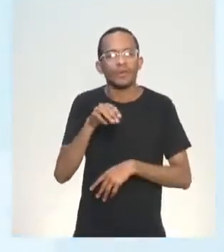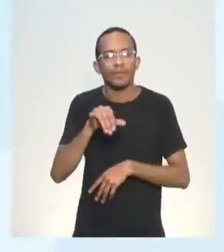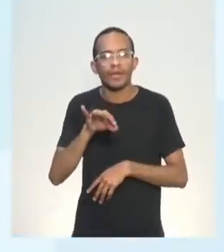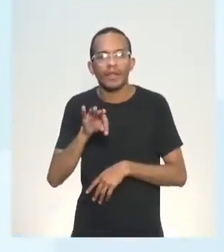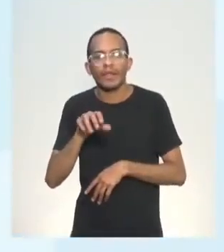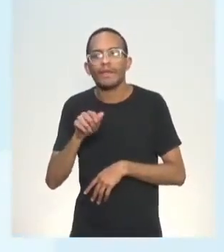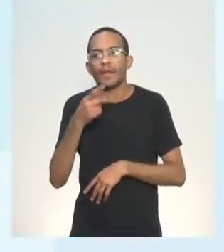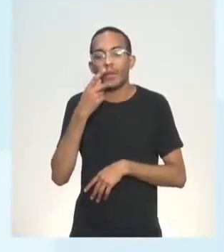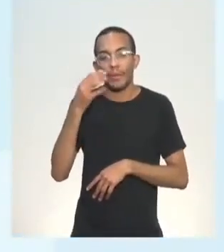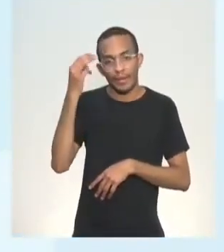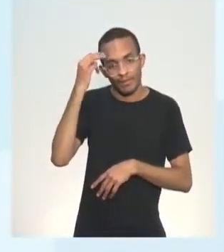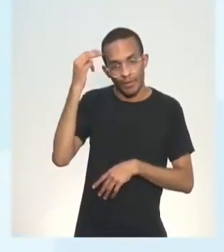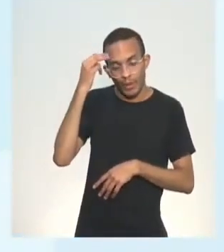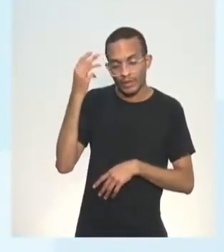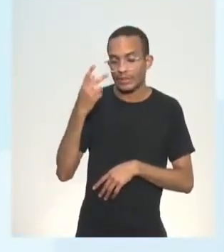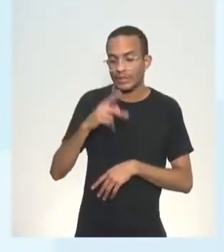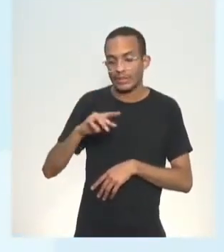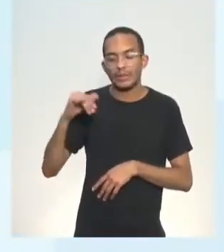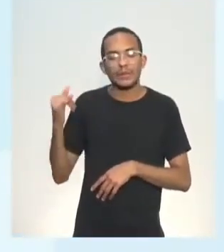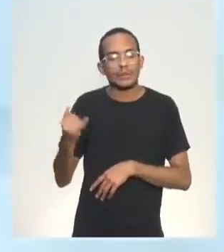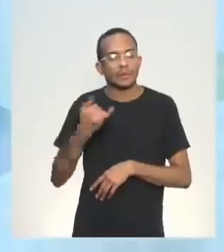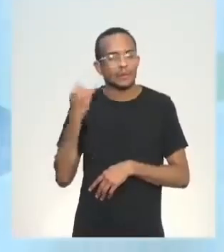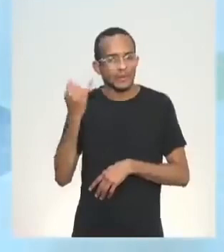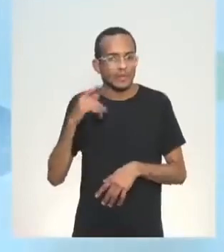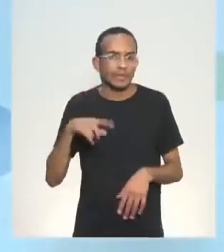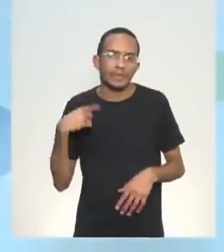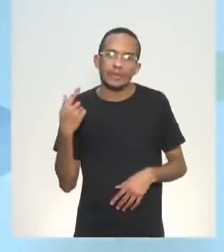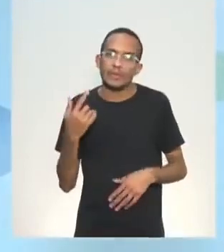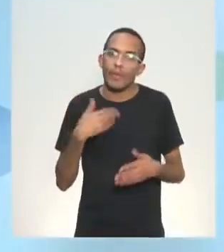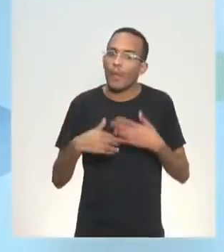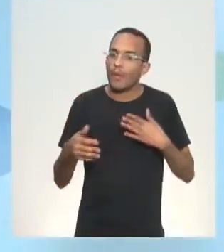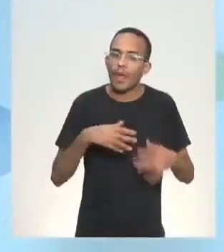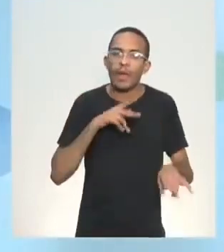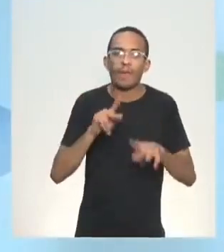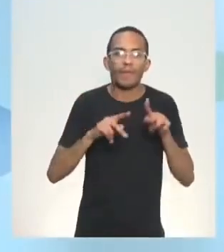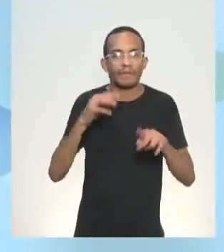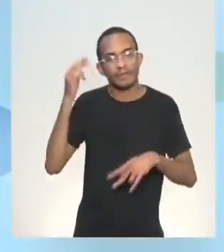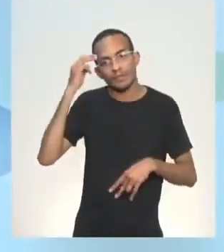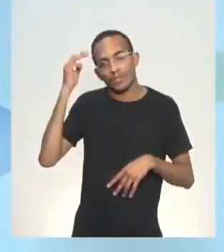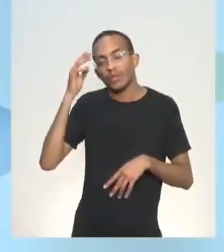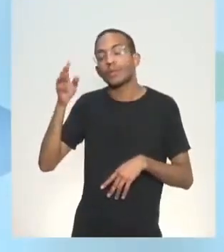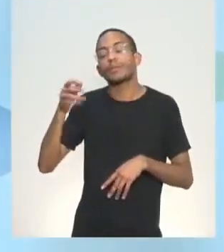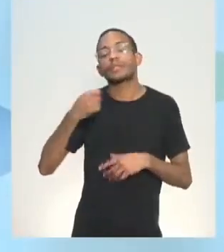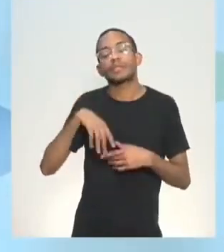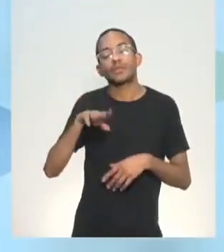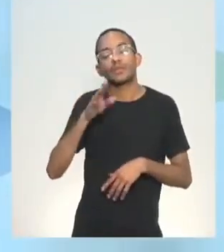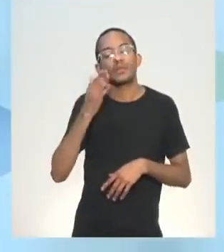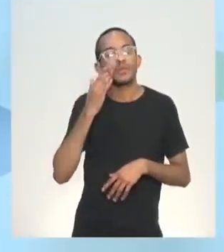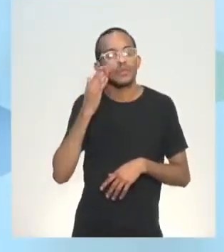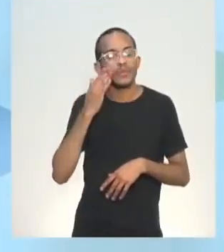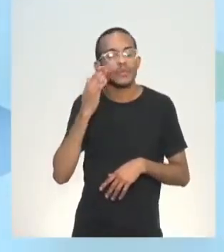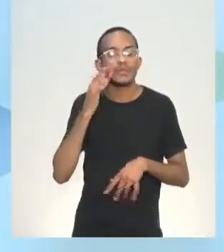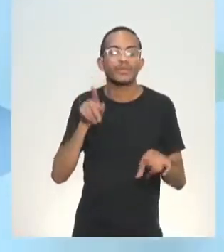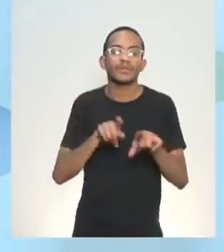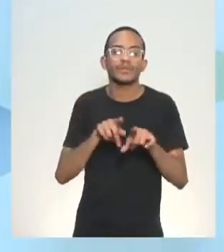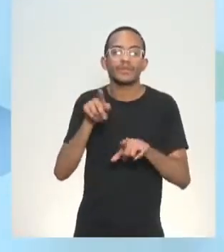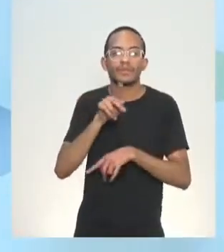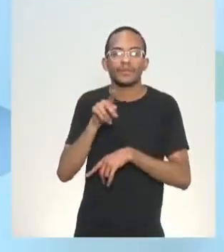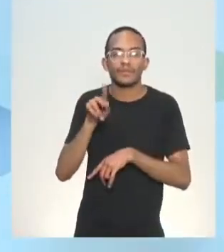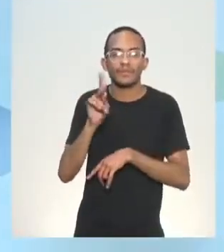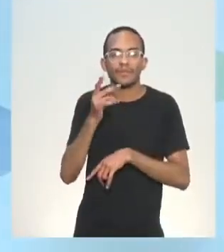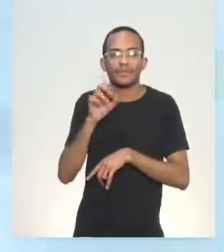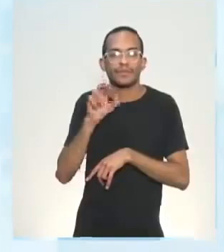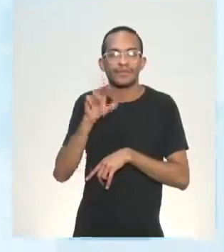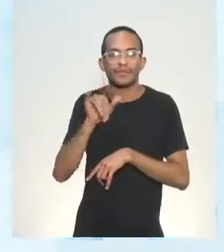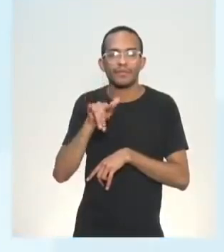citou a memória, que é uma coisa muito importante, né, gente, para qualquer povo, é conhecer a sua memória, a sua história. Tá? E o professor Henrique